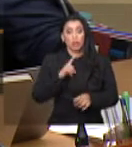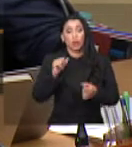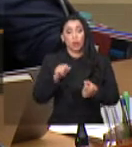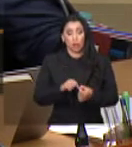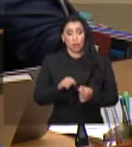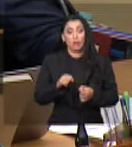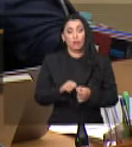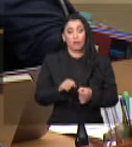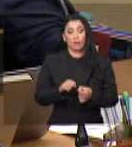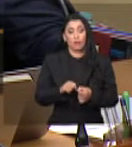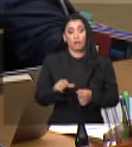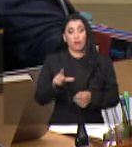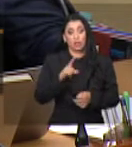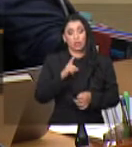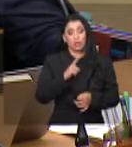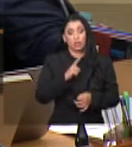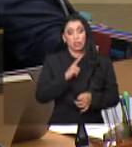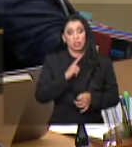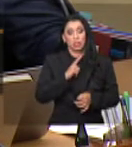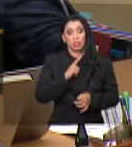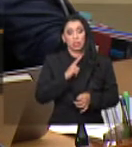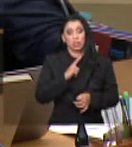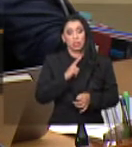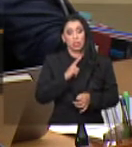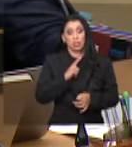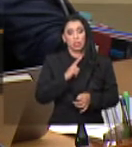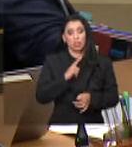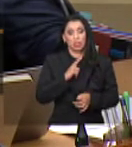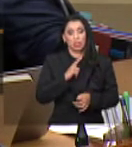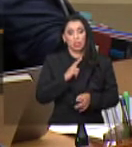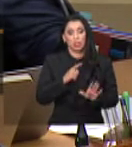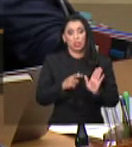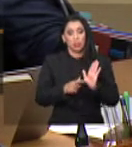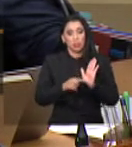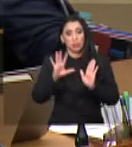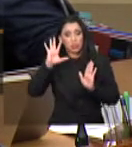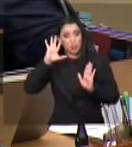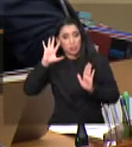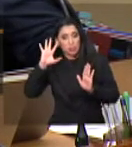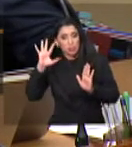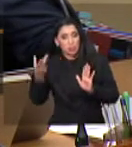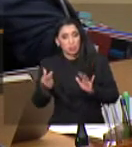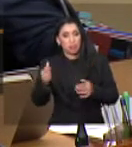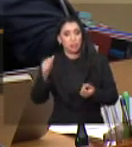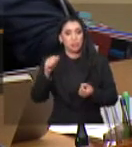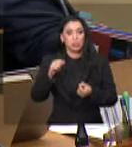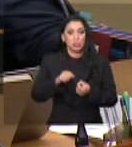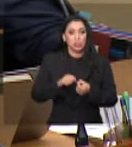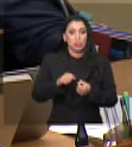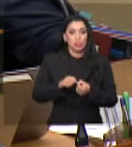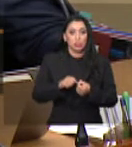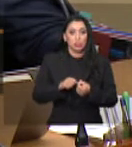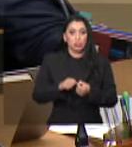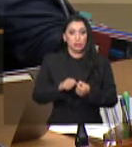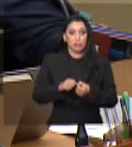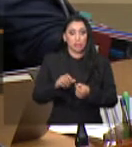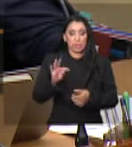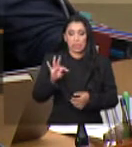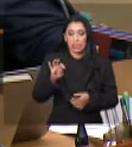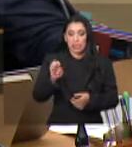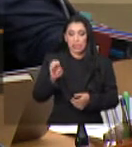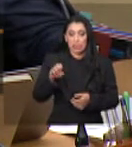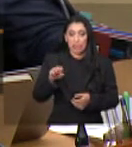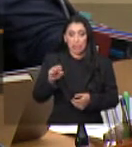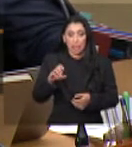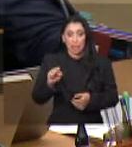instaurar antes a elevado incidência de decisões que consagram teses conflitantes